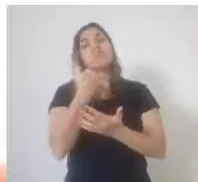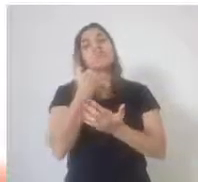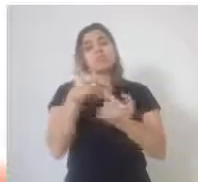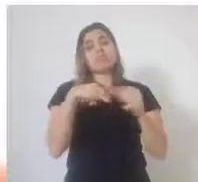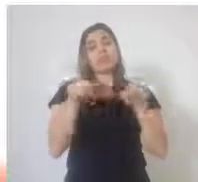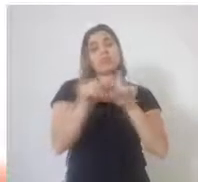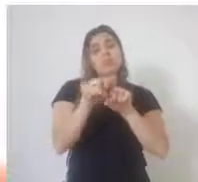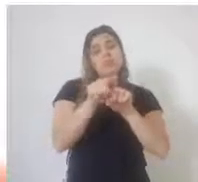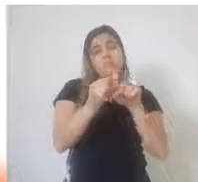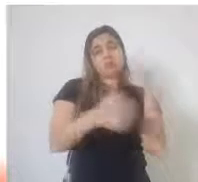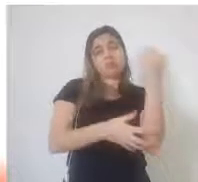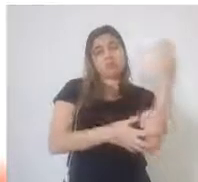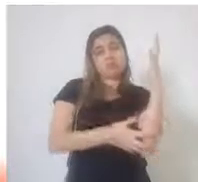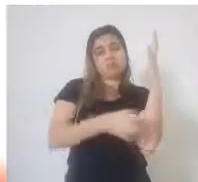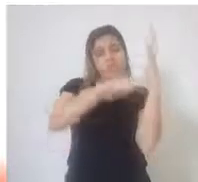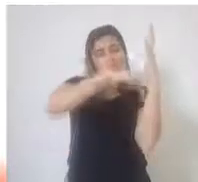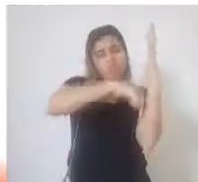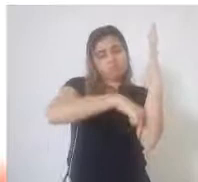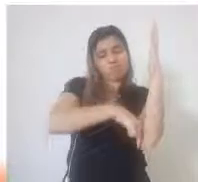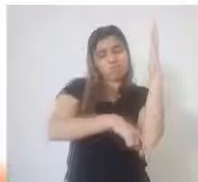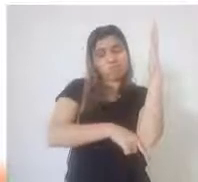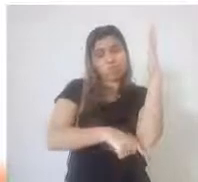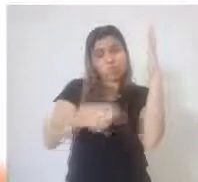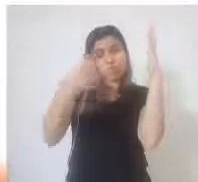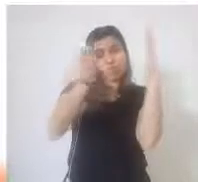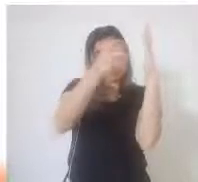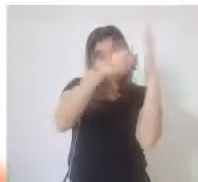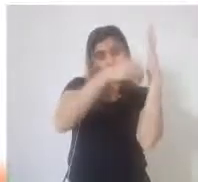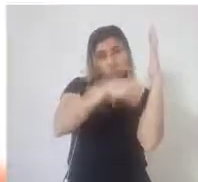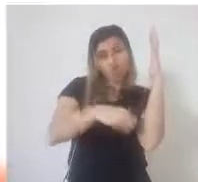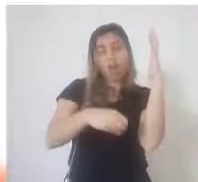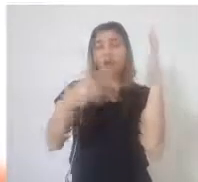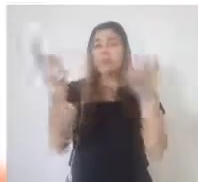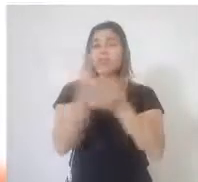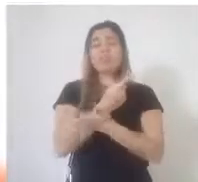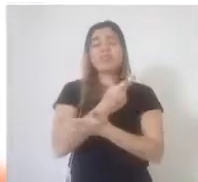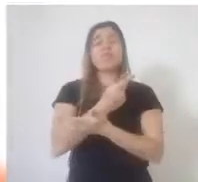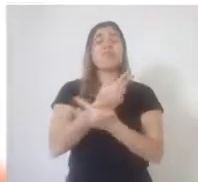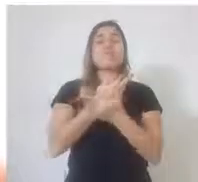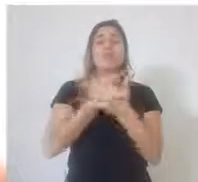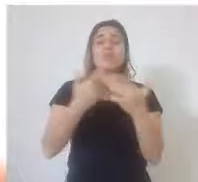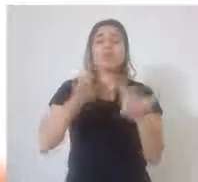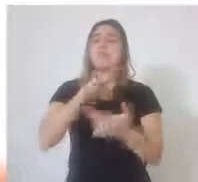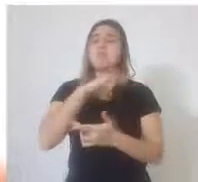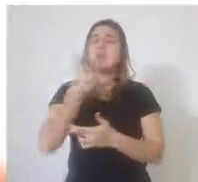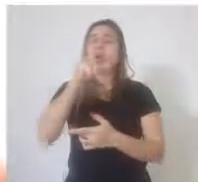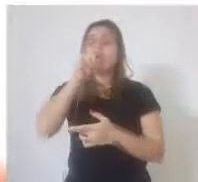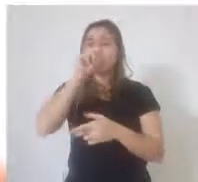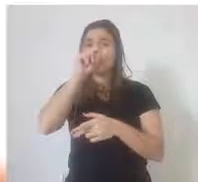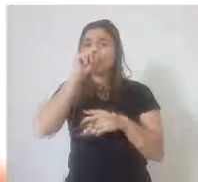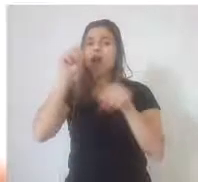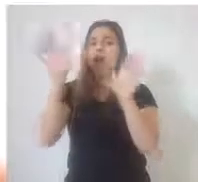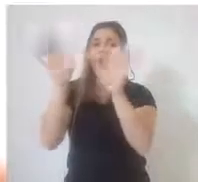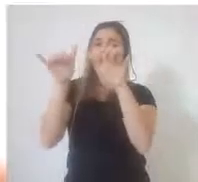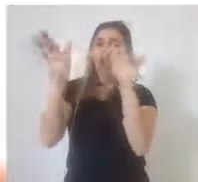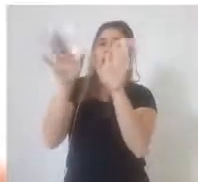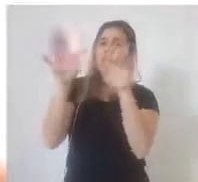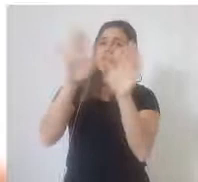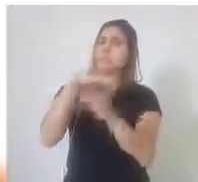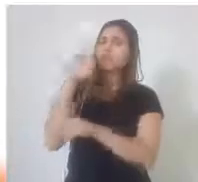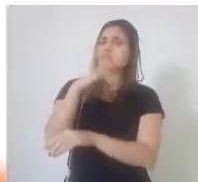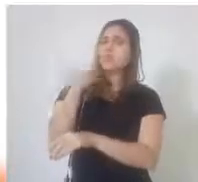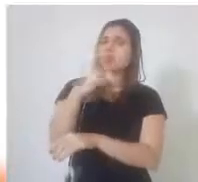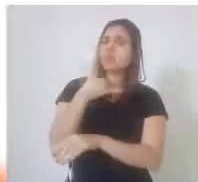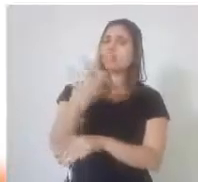má formação dos ovos desses organismos. Então a gente teve a mortalidade de várias aves